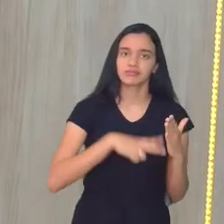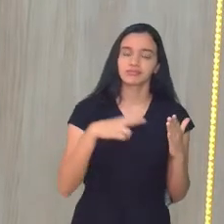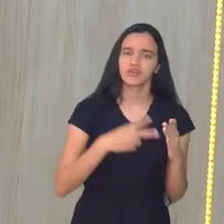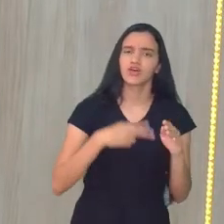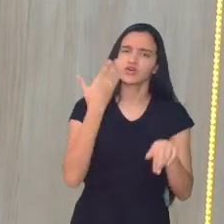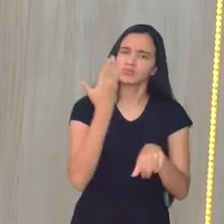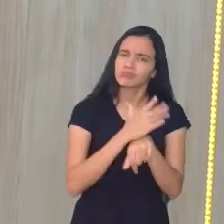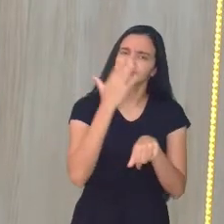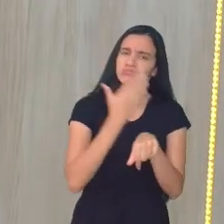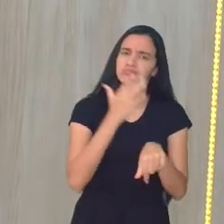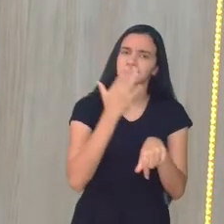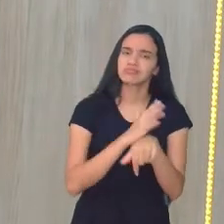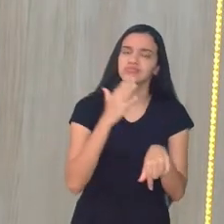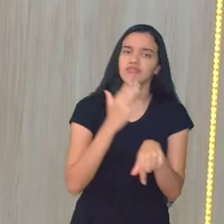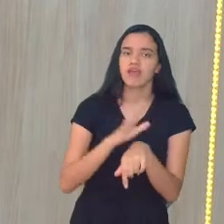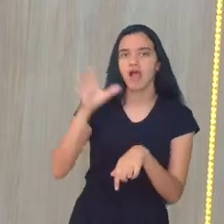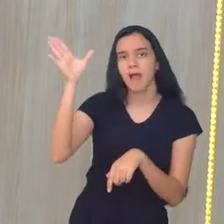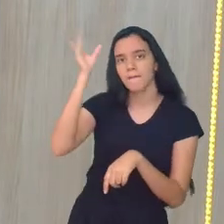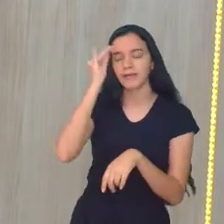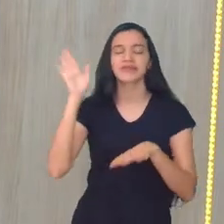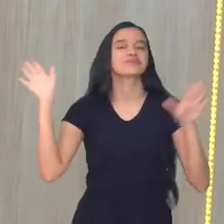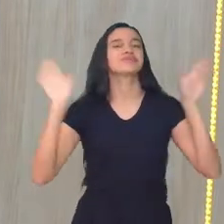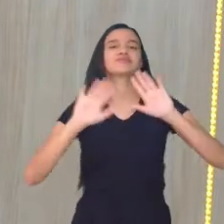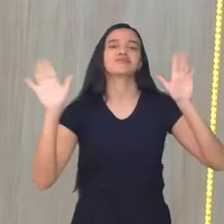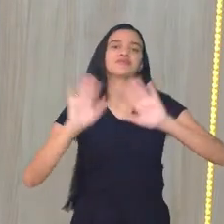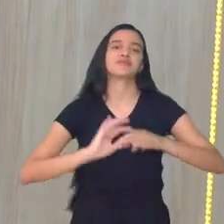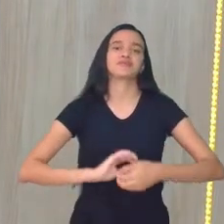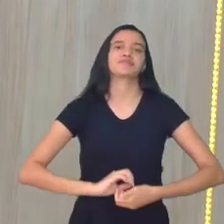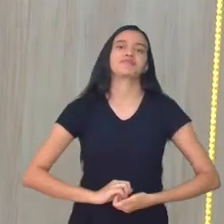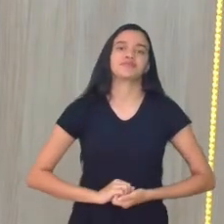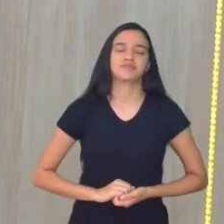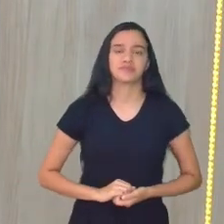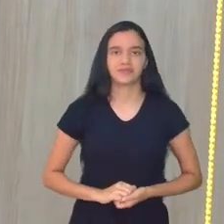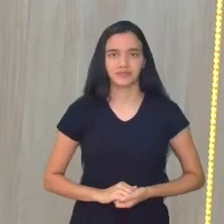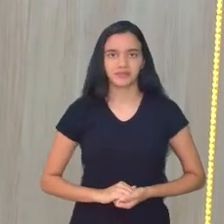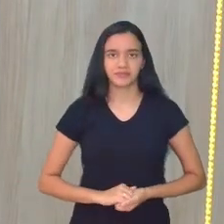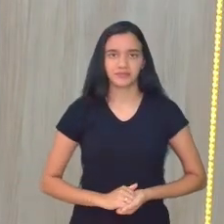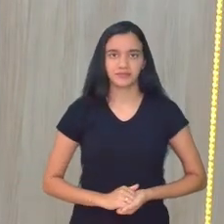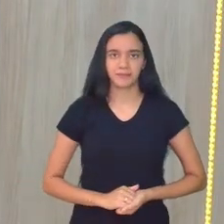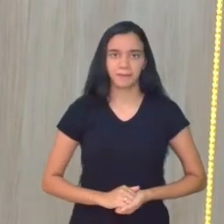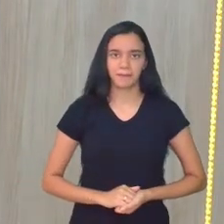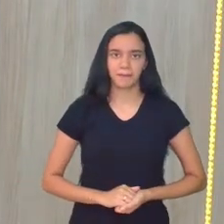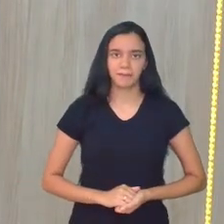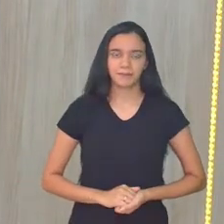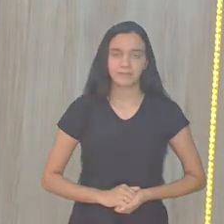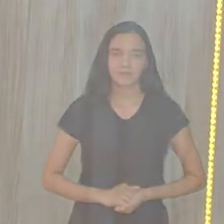exercitar aí a questão da memória. Tchau, tchau, pessoal. Até a nossa próxima aula.